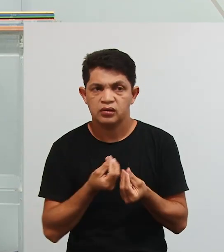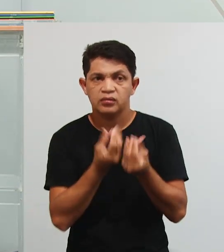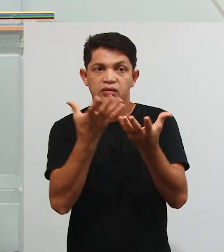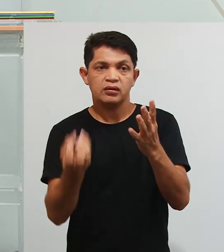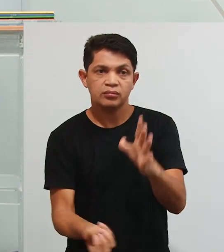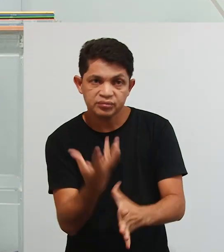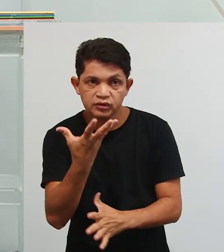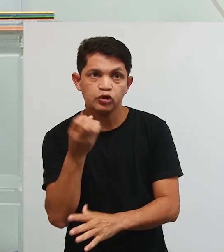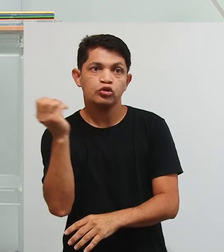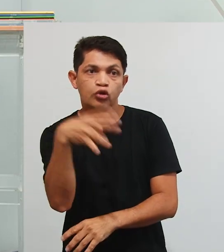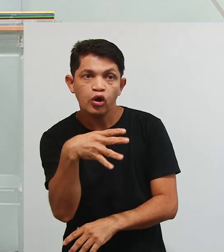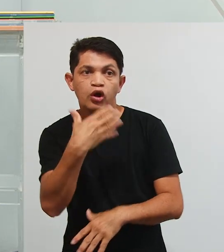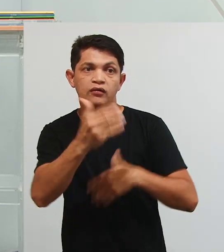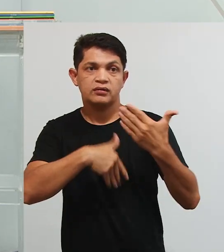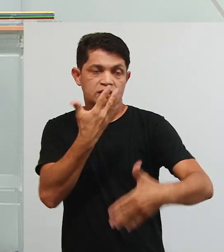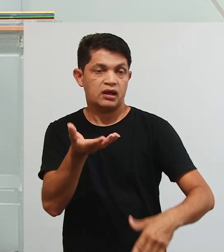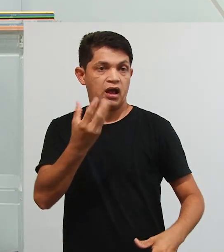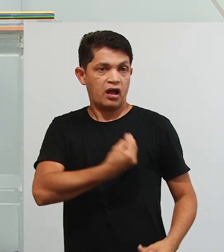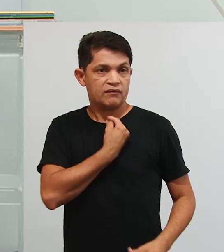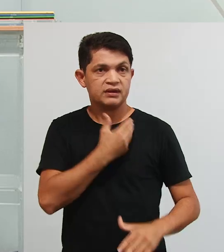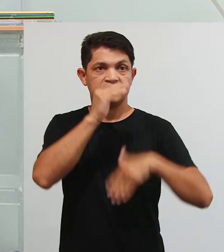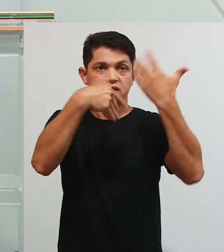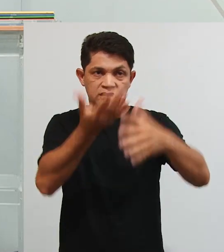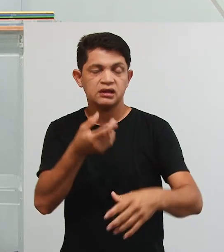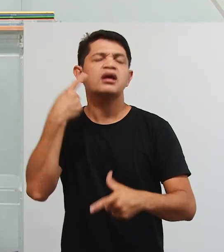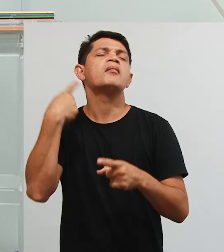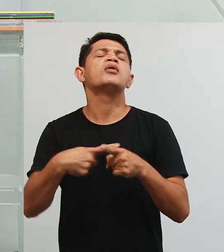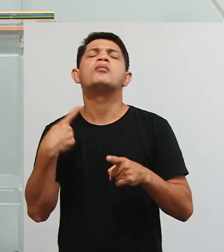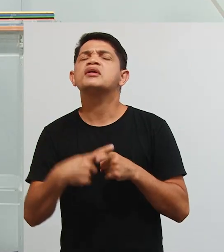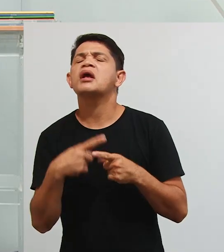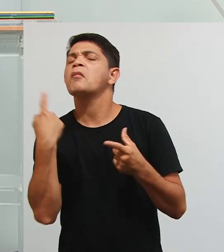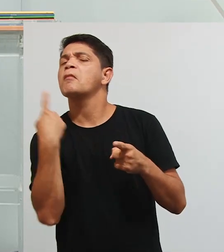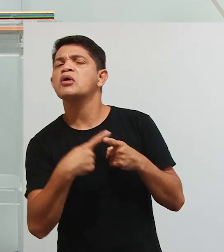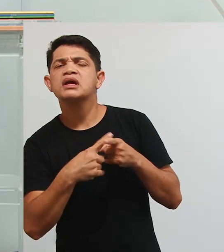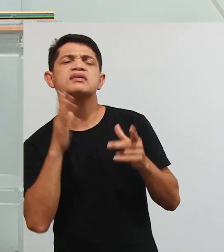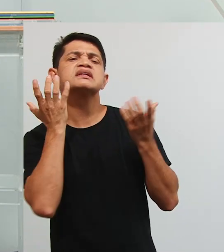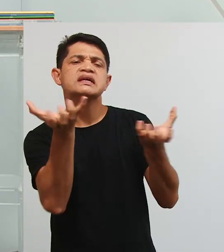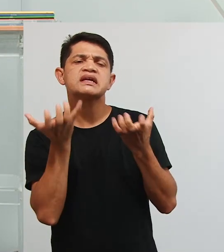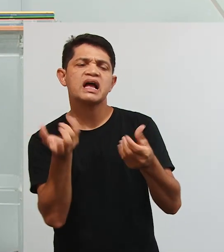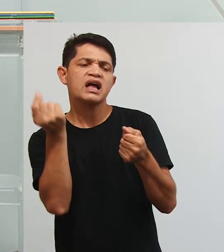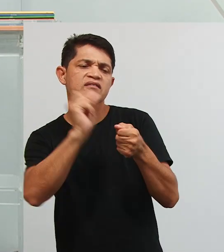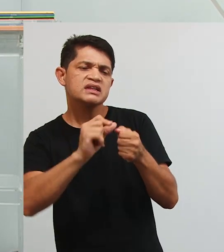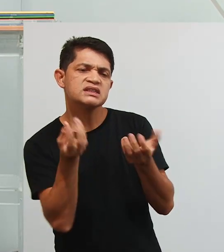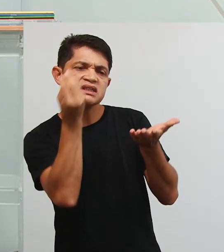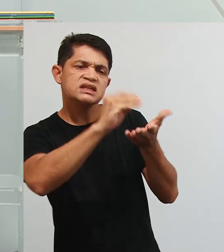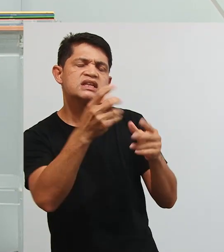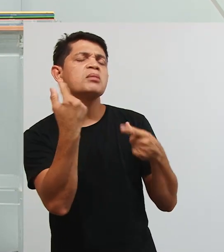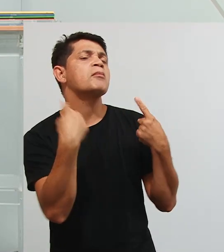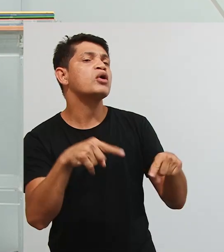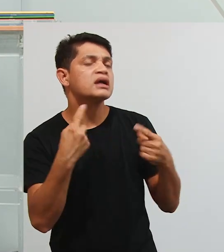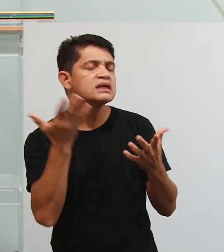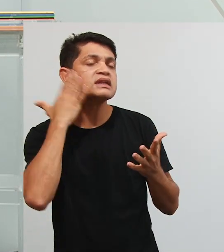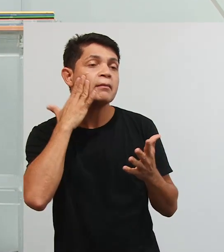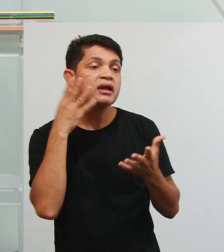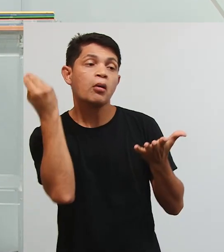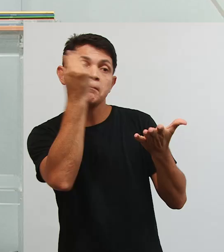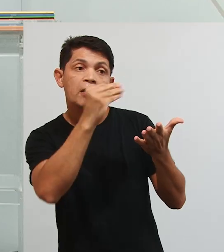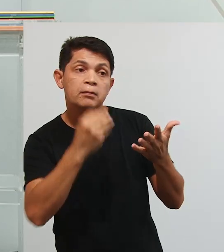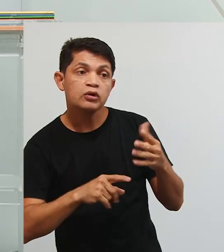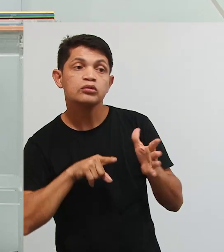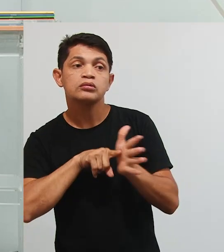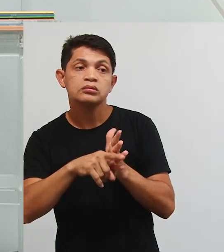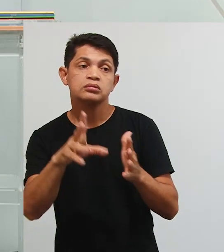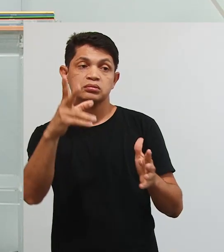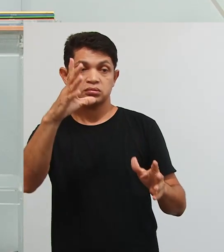uma nova forma de organização curricular. E por que você está fazendo isso? Que é a justificativa. Quais são as suas motivações pessoais, as